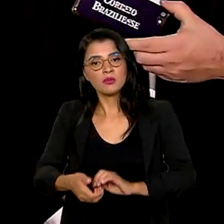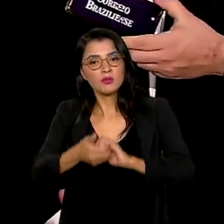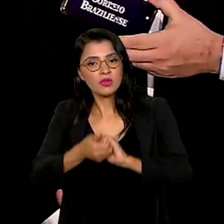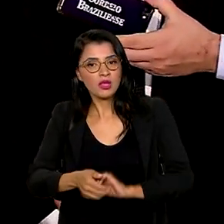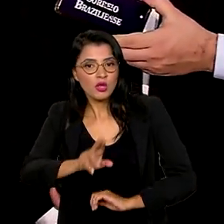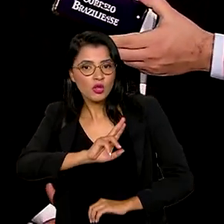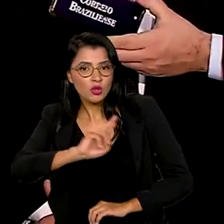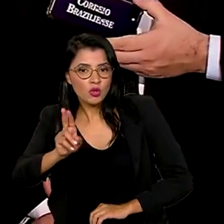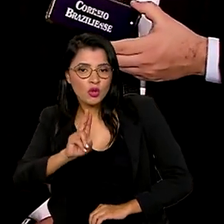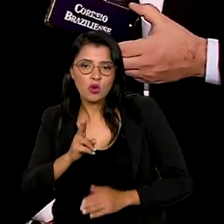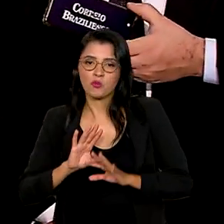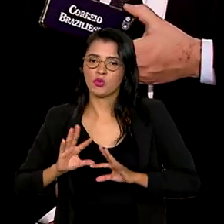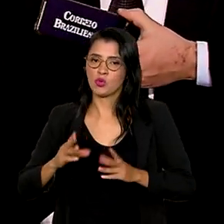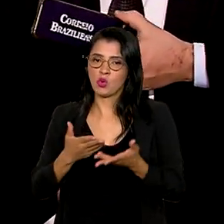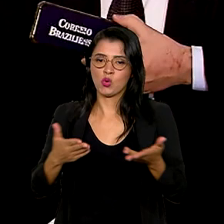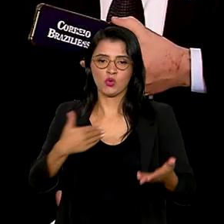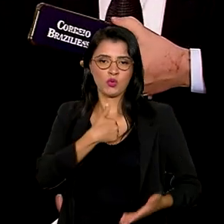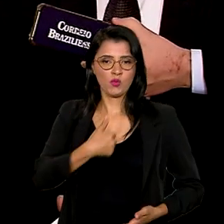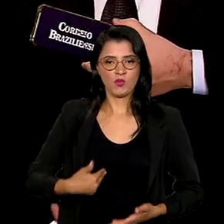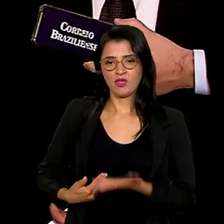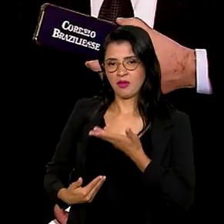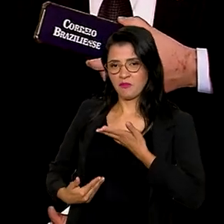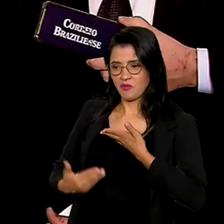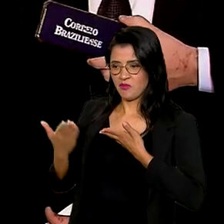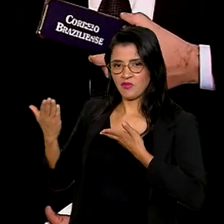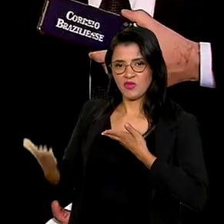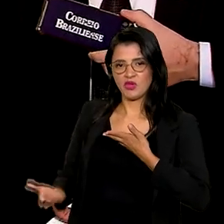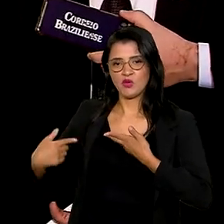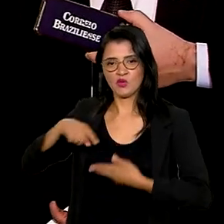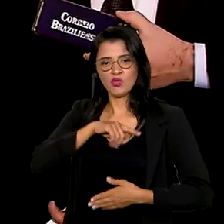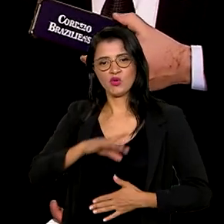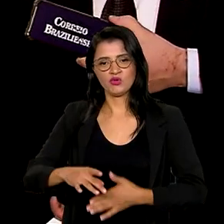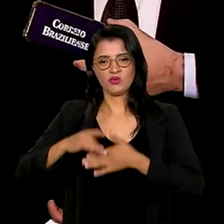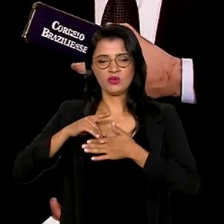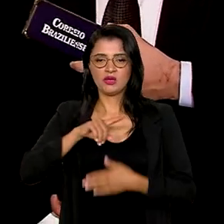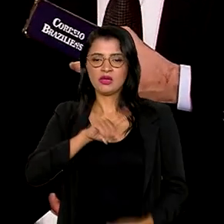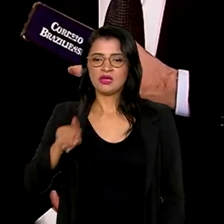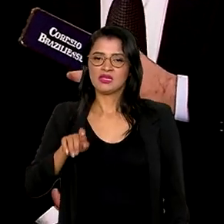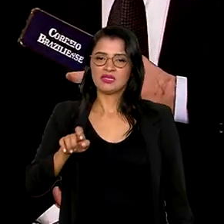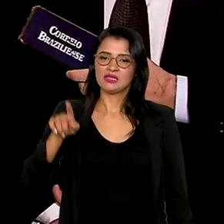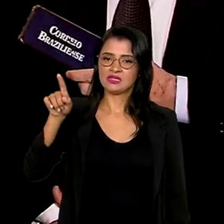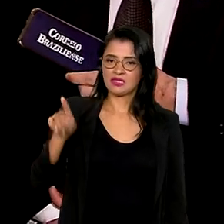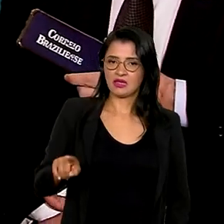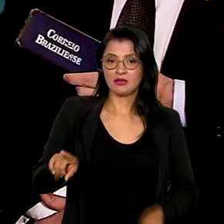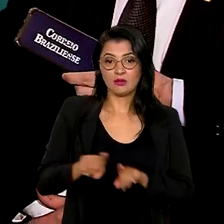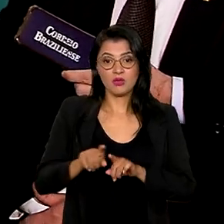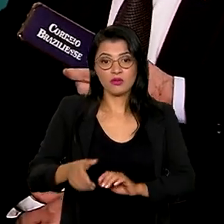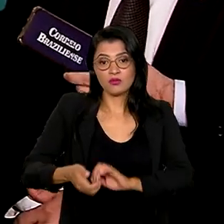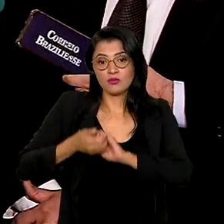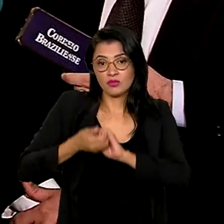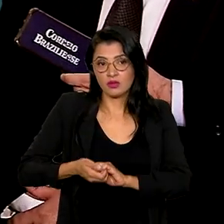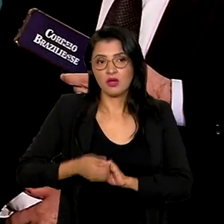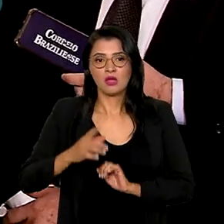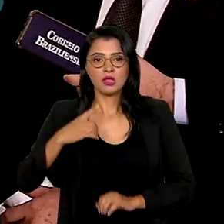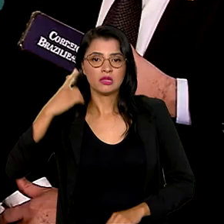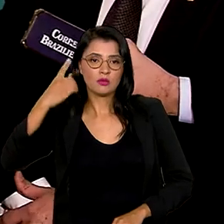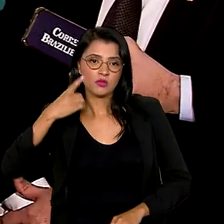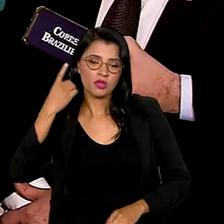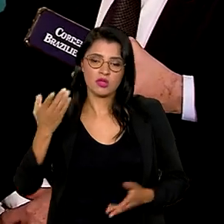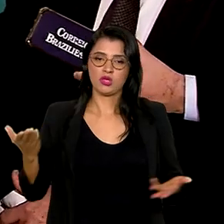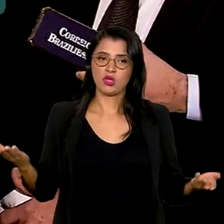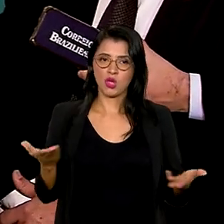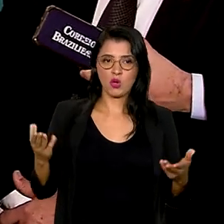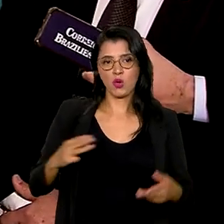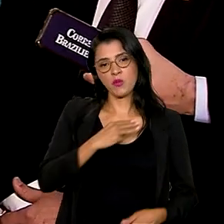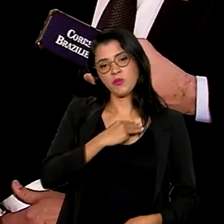nome de todo o governo um amigo nosso Líder Zé Guimarães cumprimentar Deputado e agora